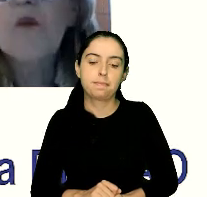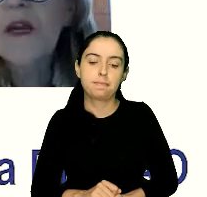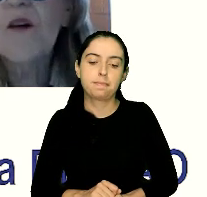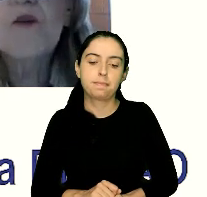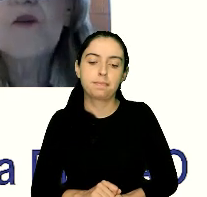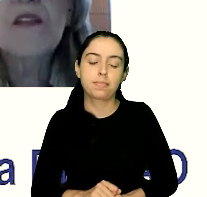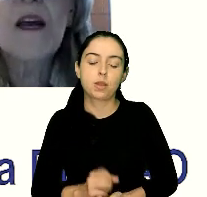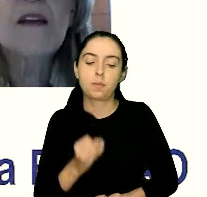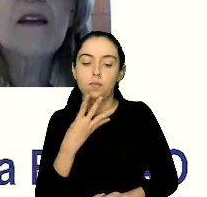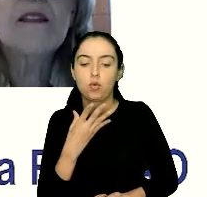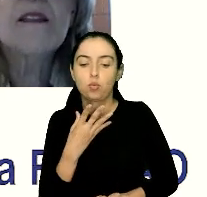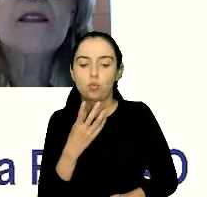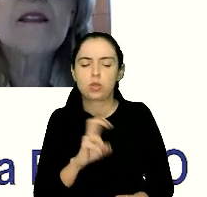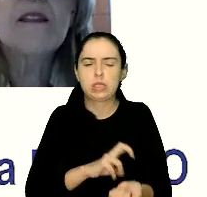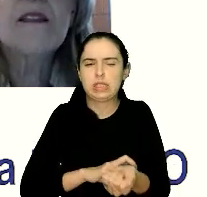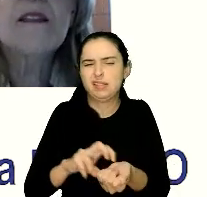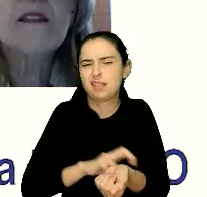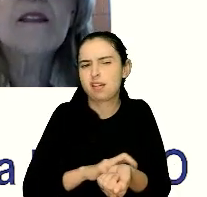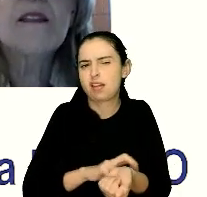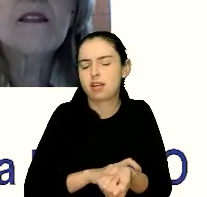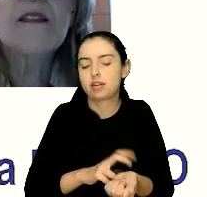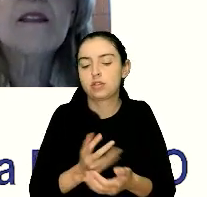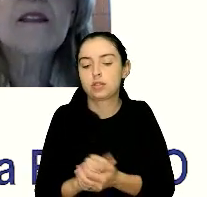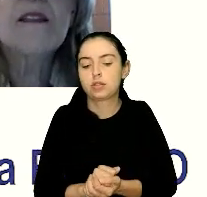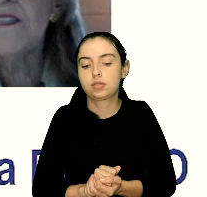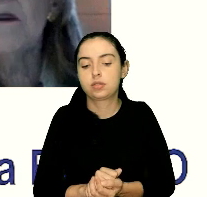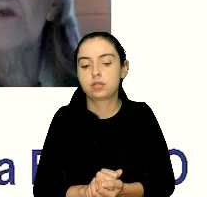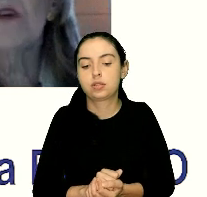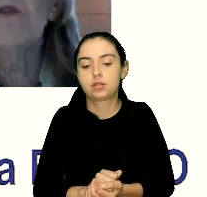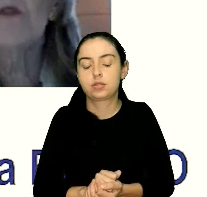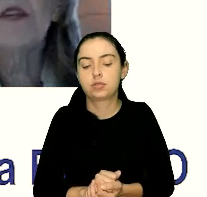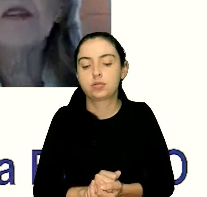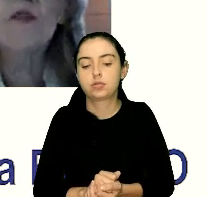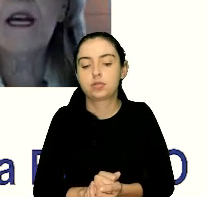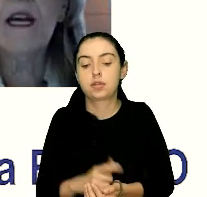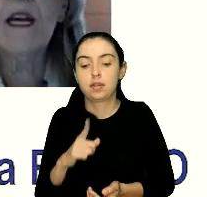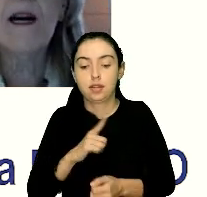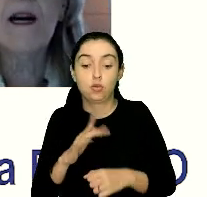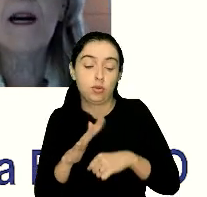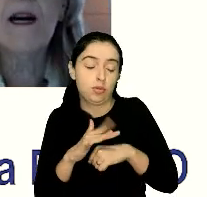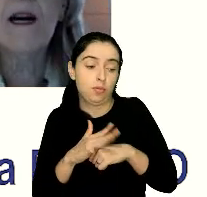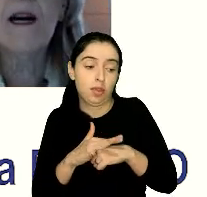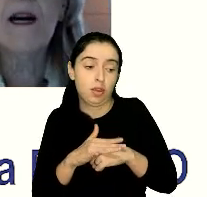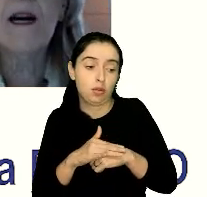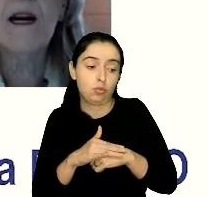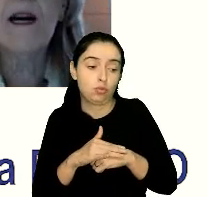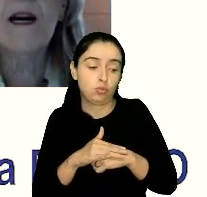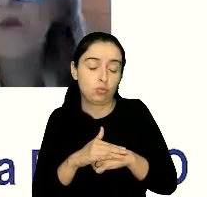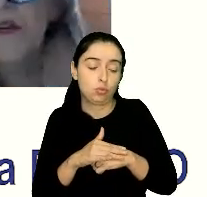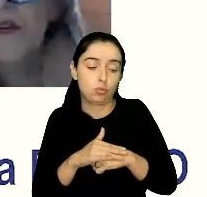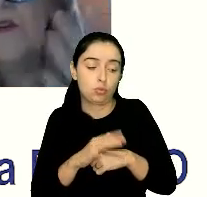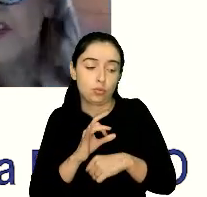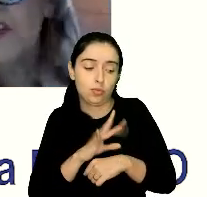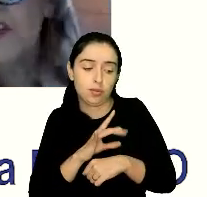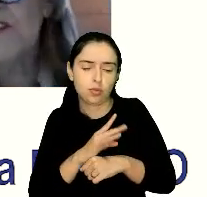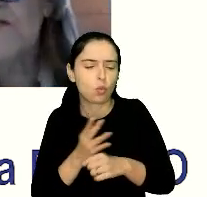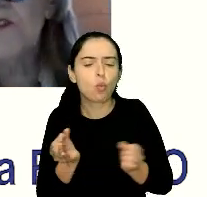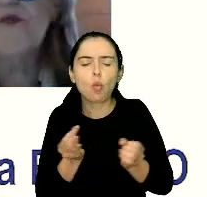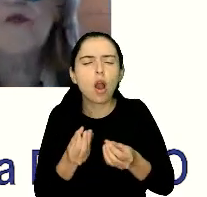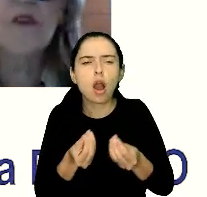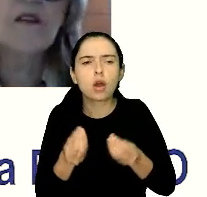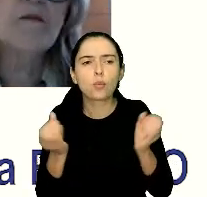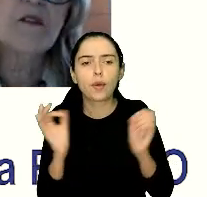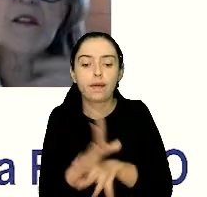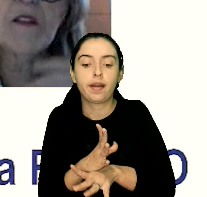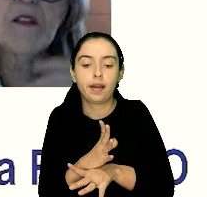Bom, com relação ao estresse, então, existe esse medo da doença. Quando é que ela acaba? Apesar do progresso que a gente